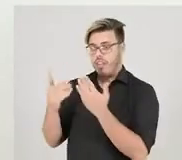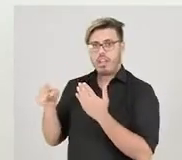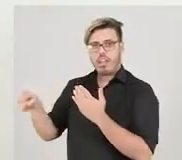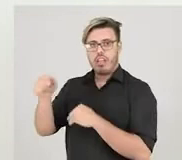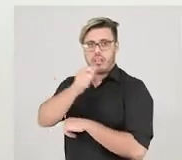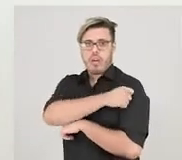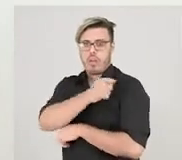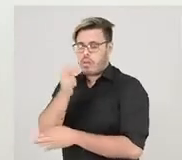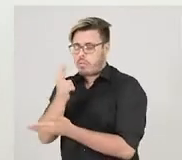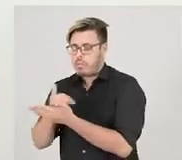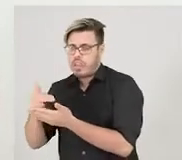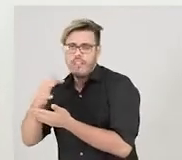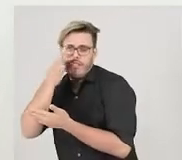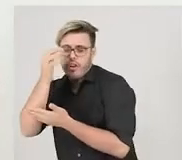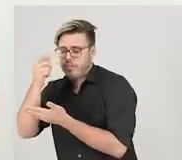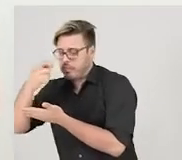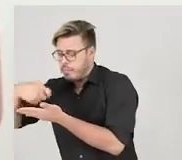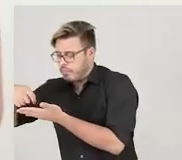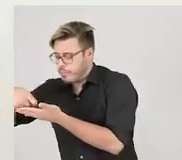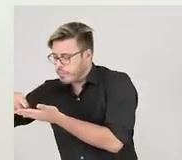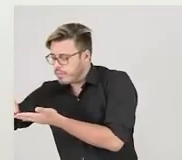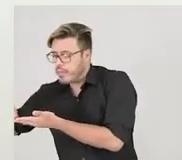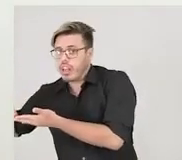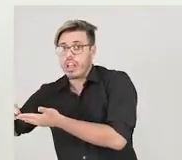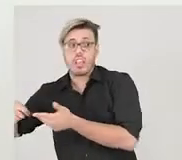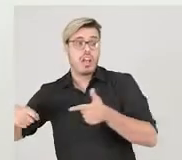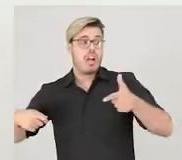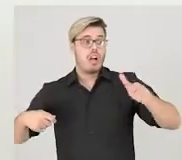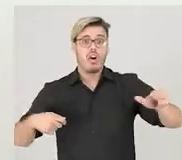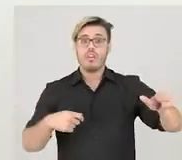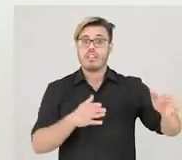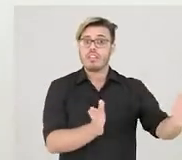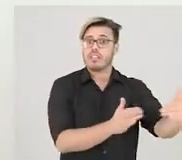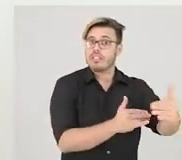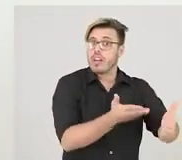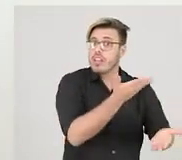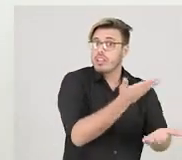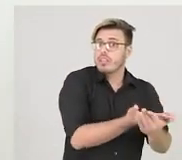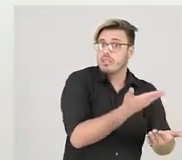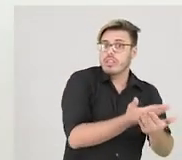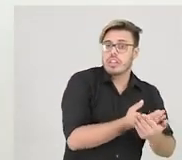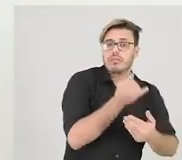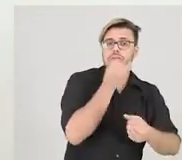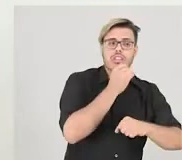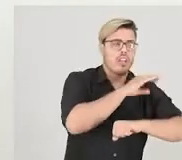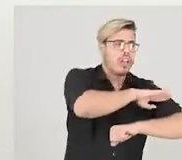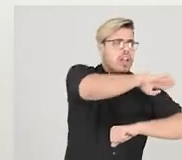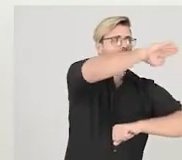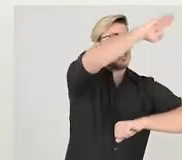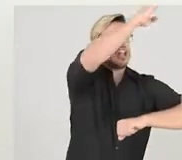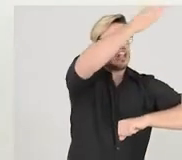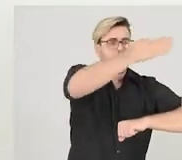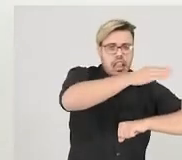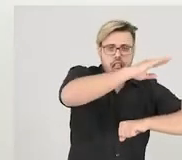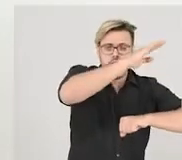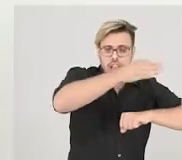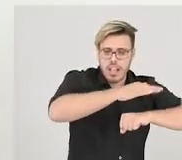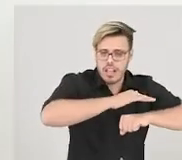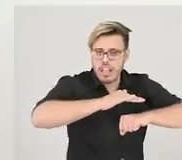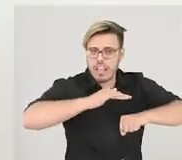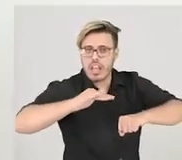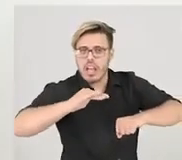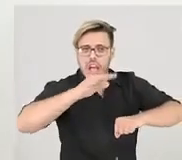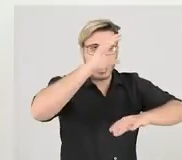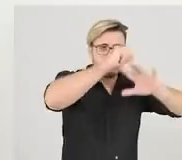a questão de planície, de planalto, enquanto os alunos estão trabalhando com mapas, ok? Então eu tenho que